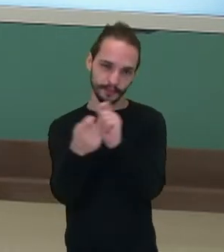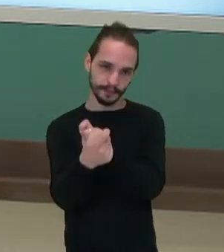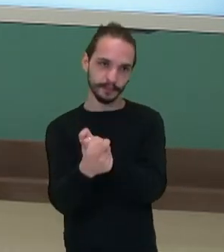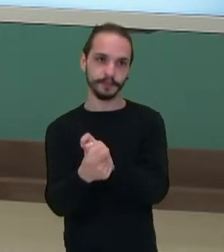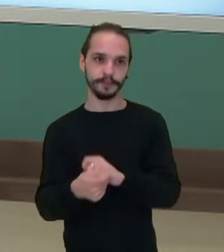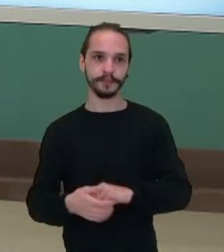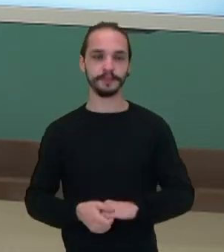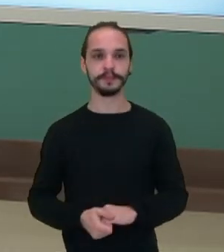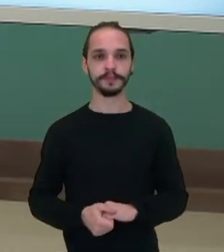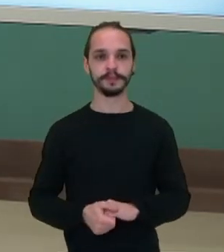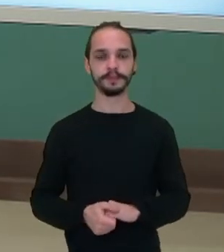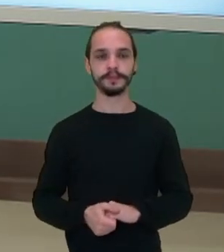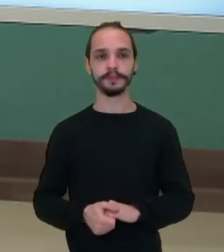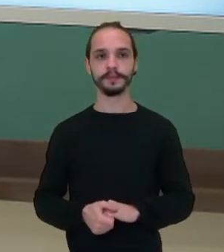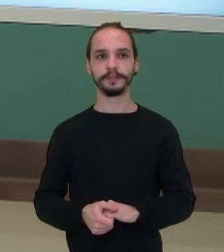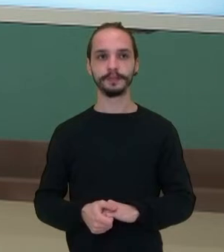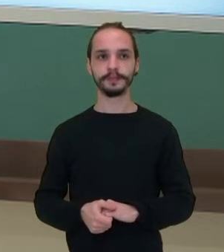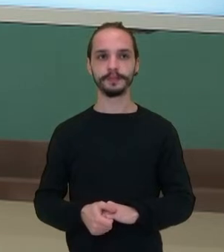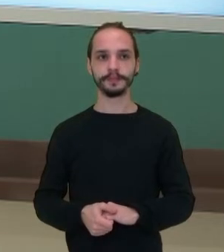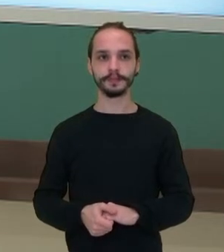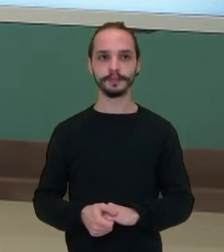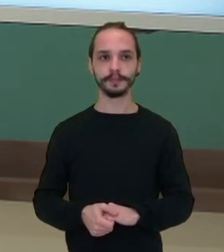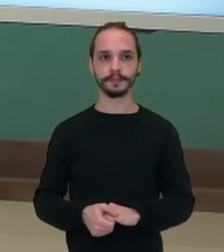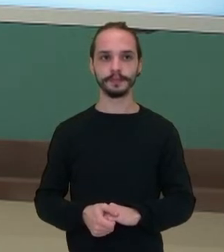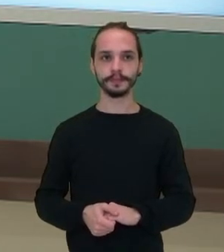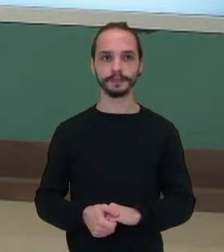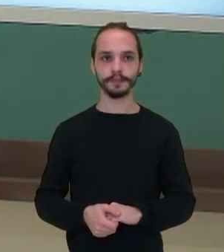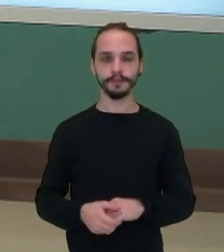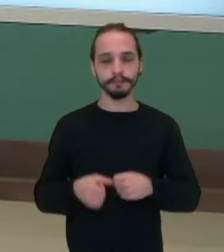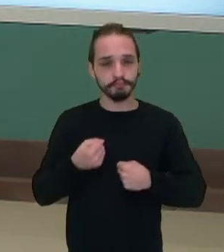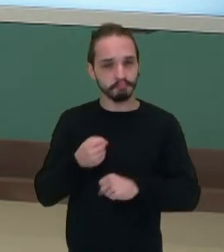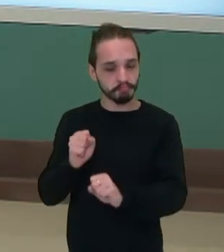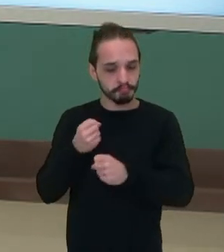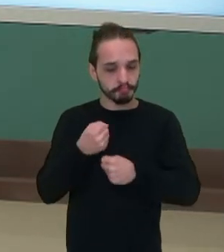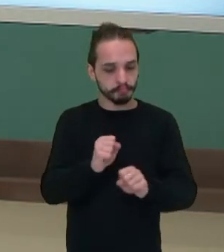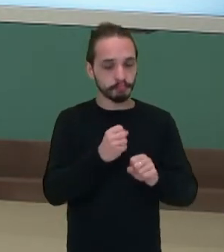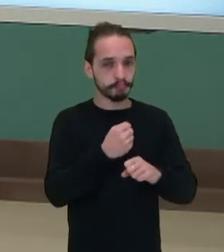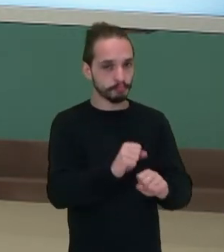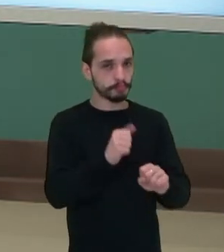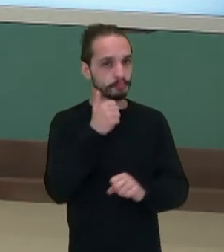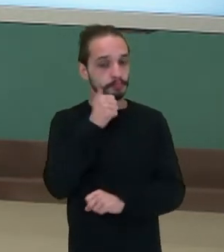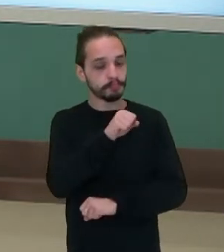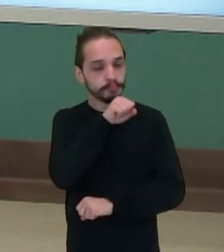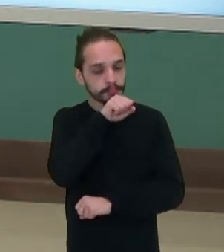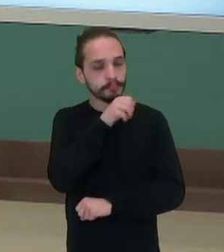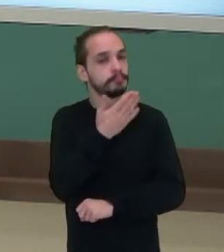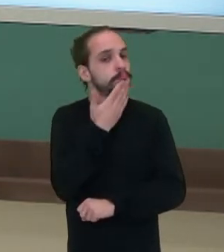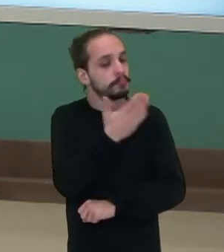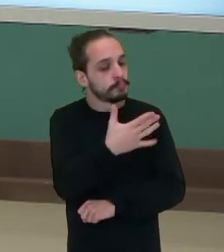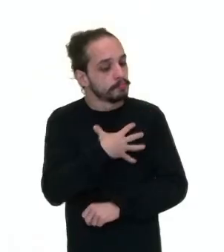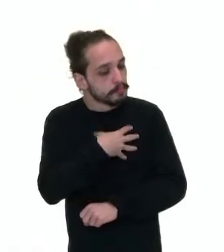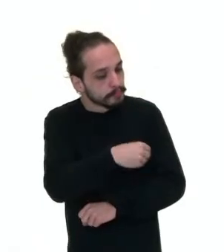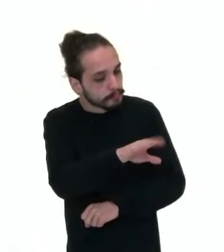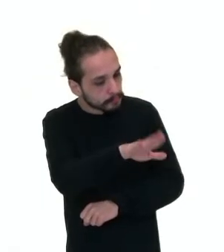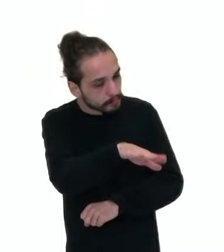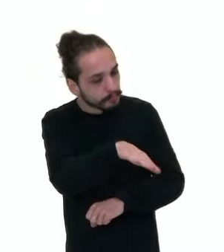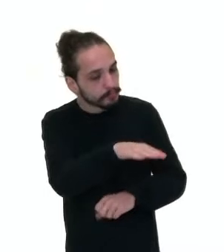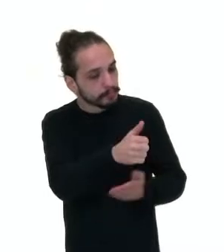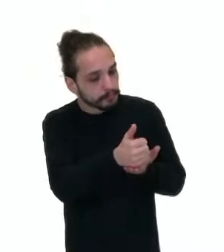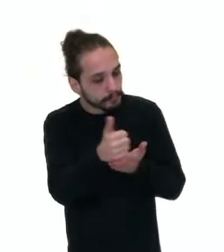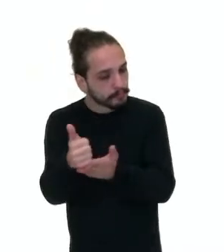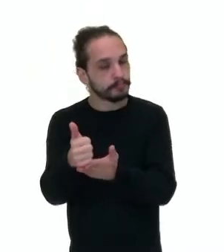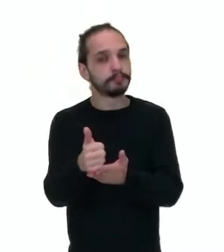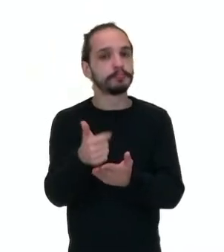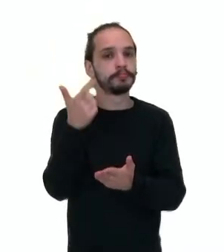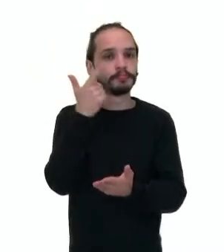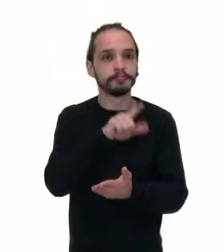o nosso Aula Paraná. Veja o seguinte, durante uma faxina, a mãe pediu que o filho a ajudasse, deslocando o móvel para mudá-lo